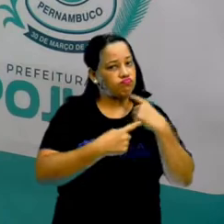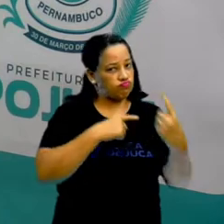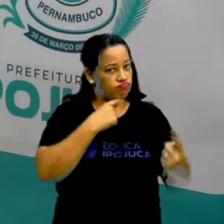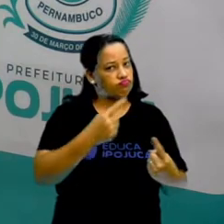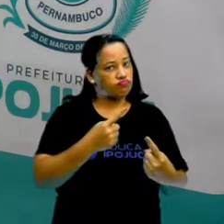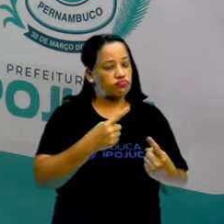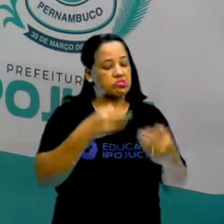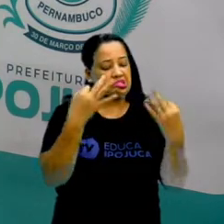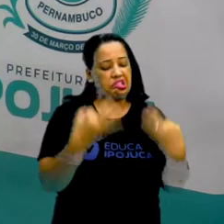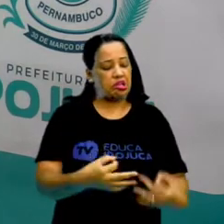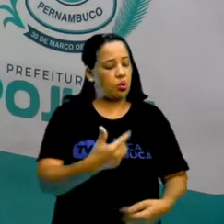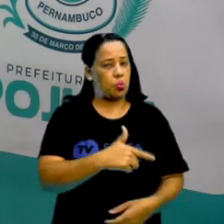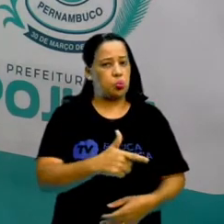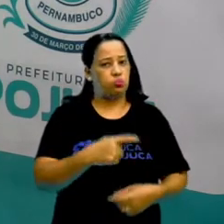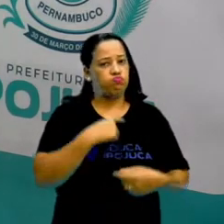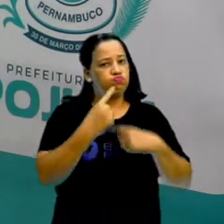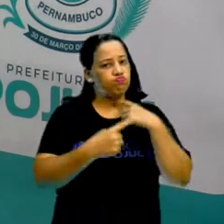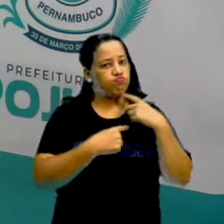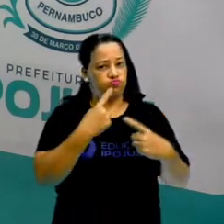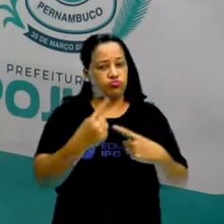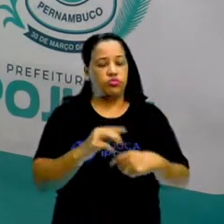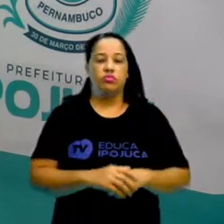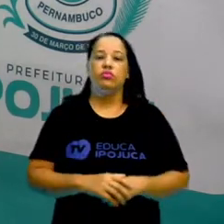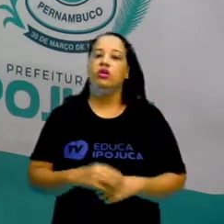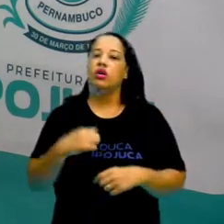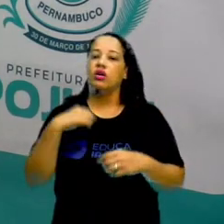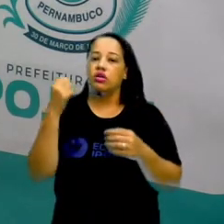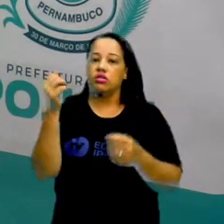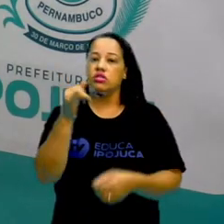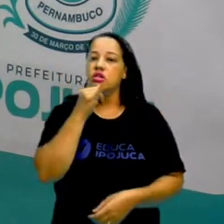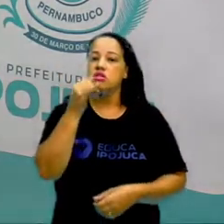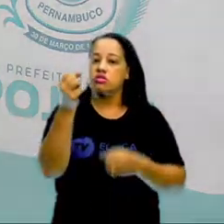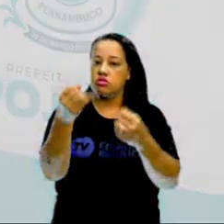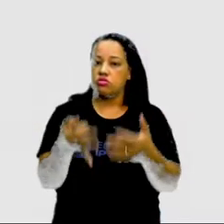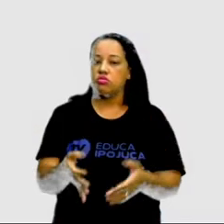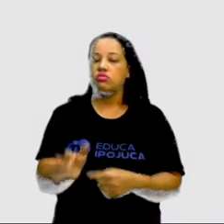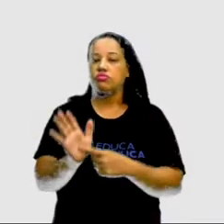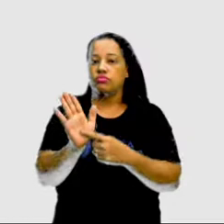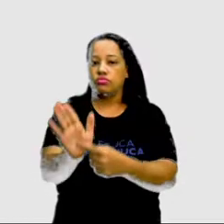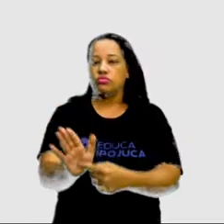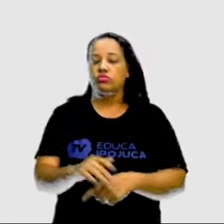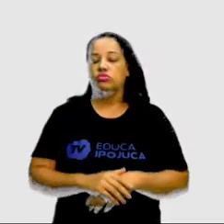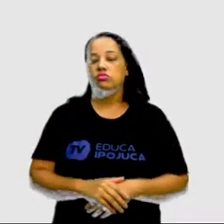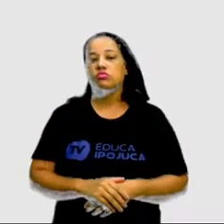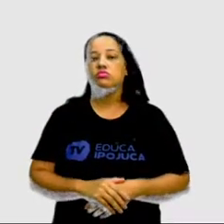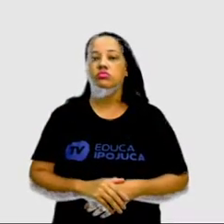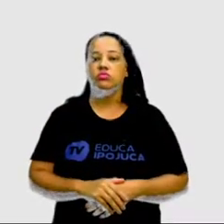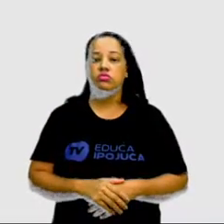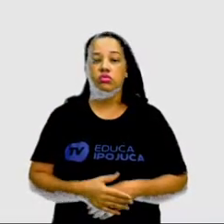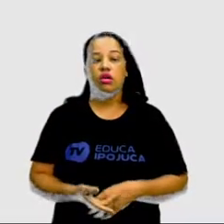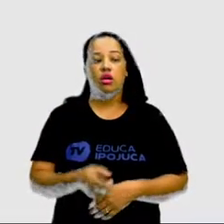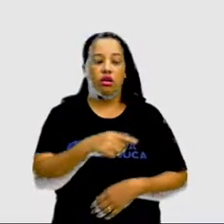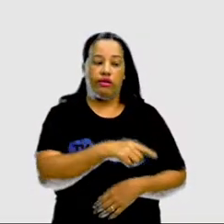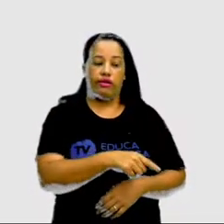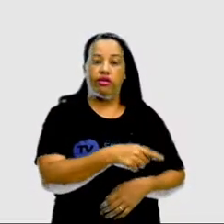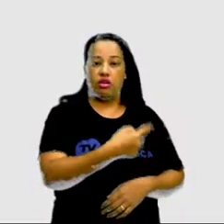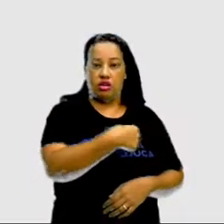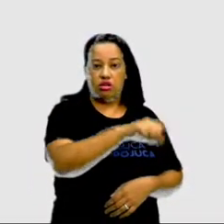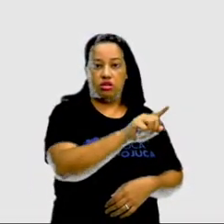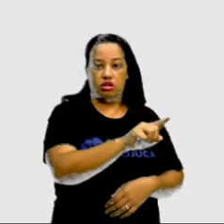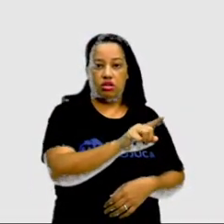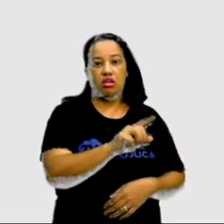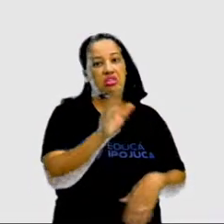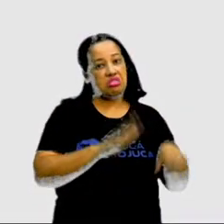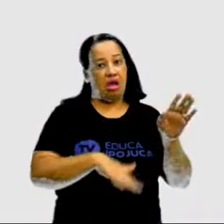que eu trouxe são esses aqui. Maybe he will not invite us. Talvez ele não vá